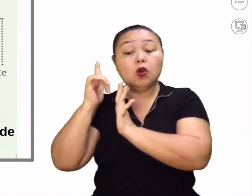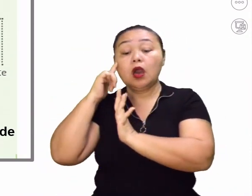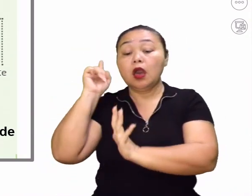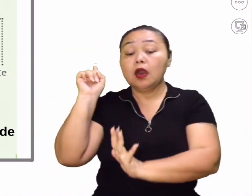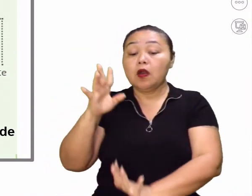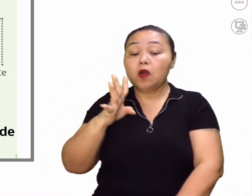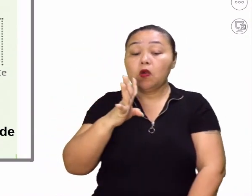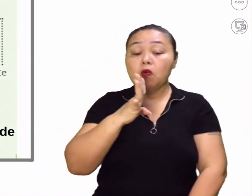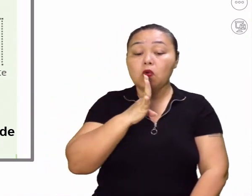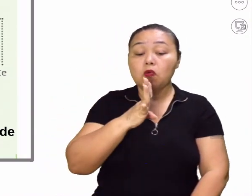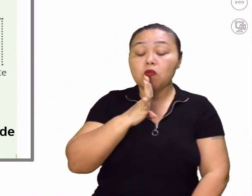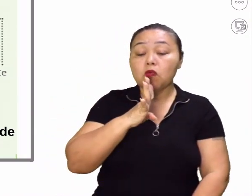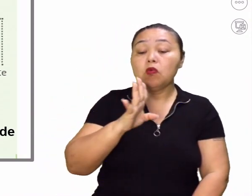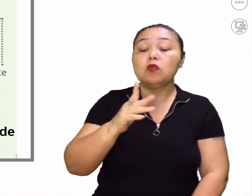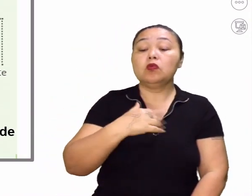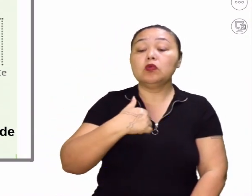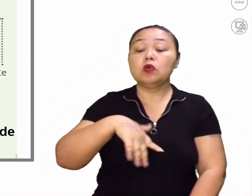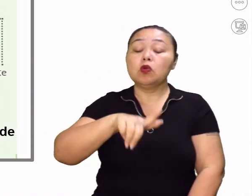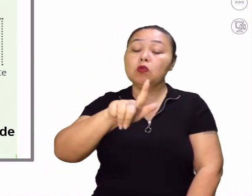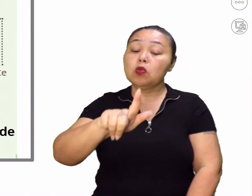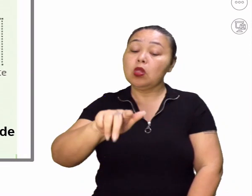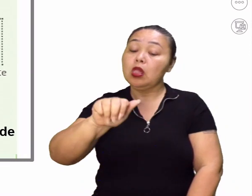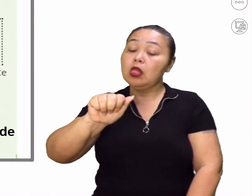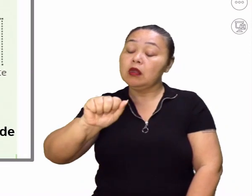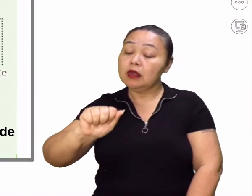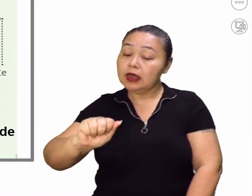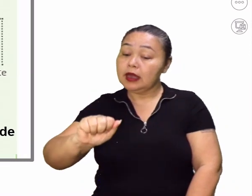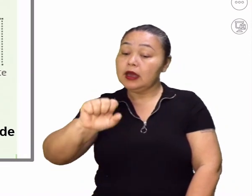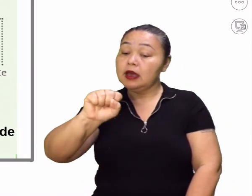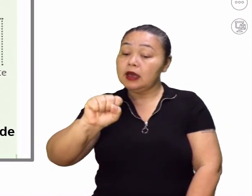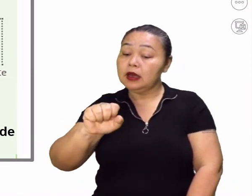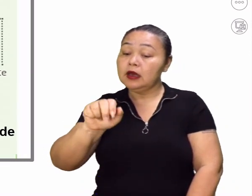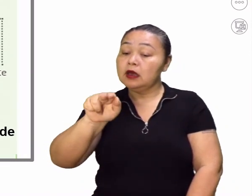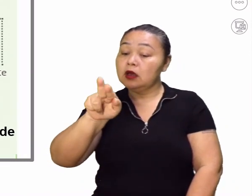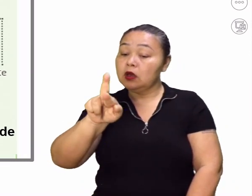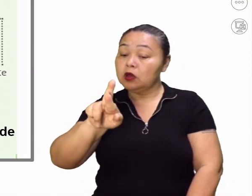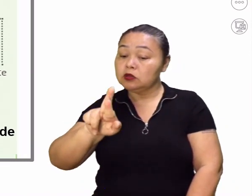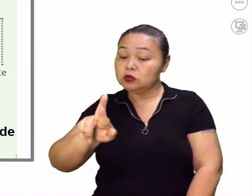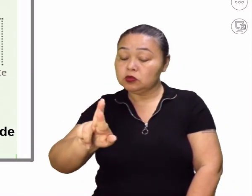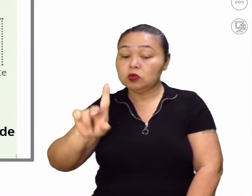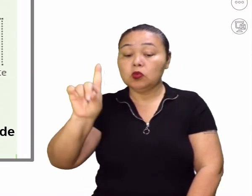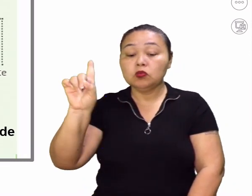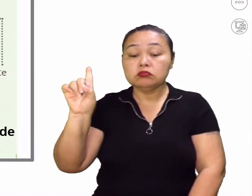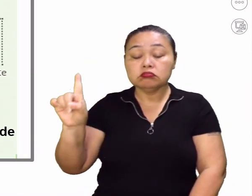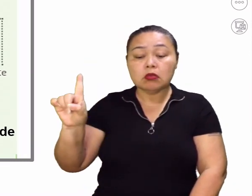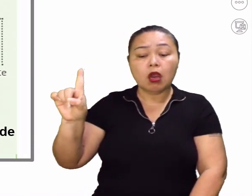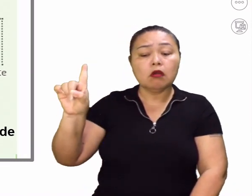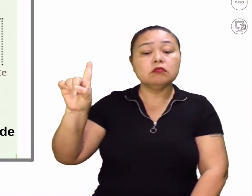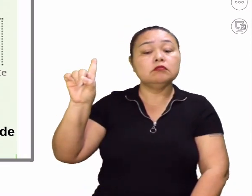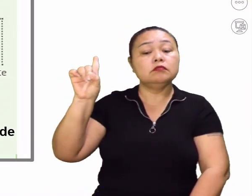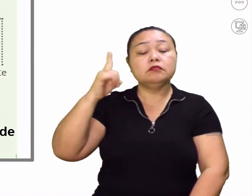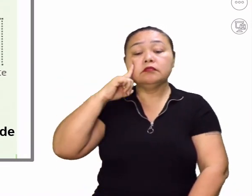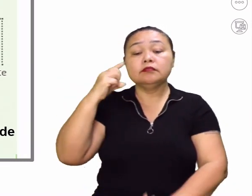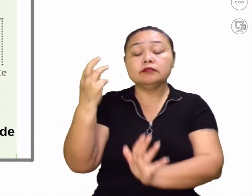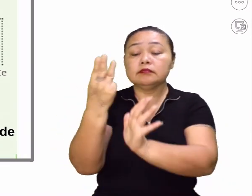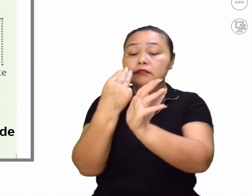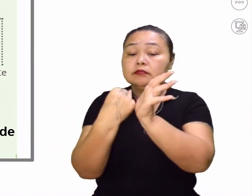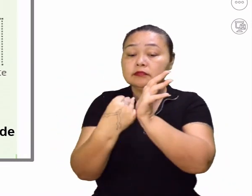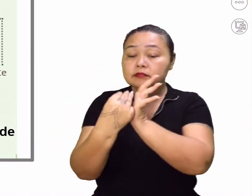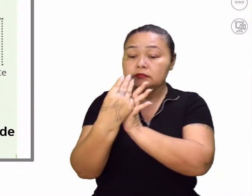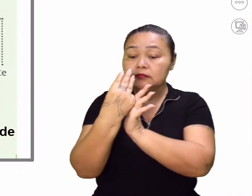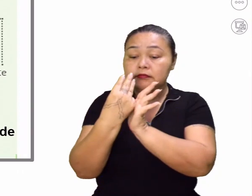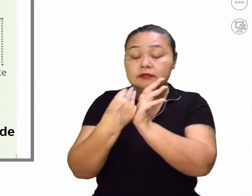Garçu, feito lá na Babilônia. Então, nós temos aqui o desenho para poder ter uma representação